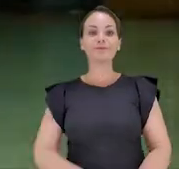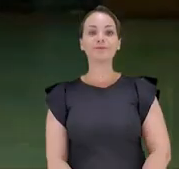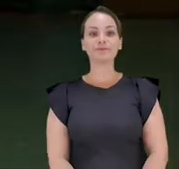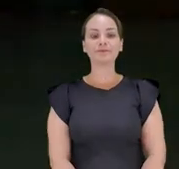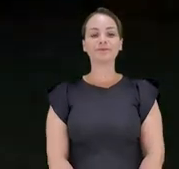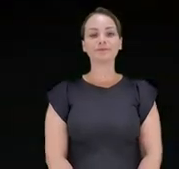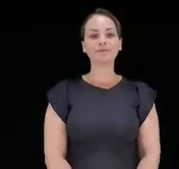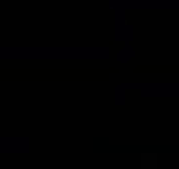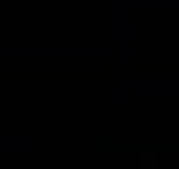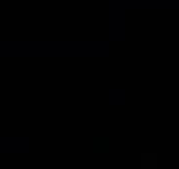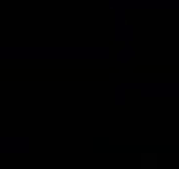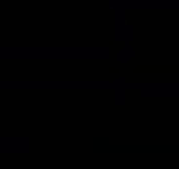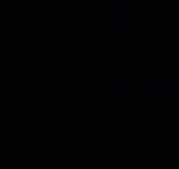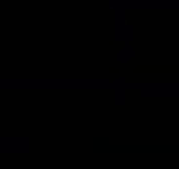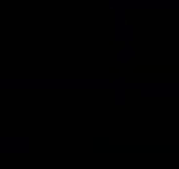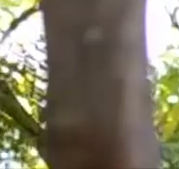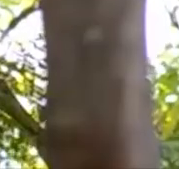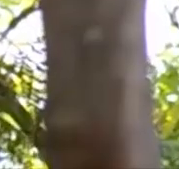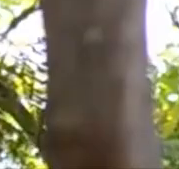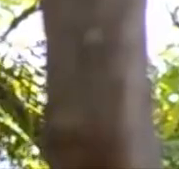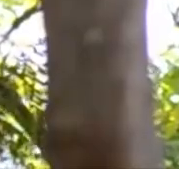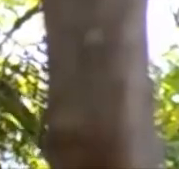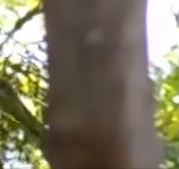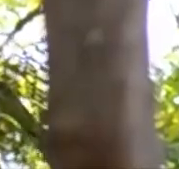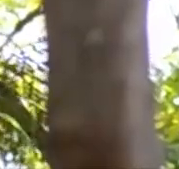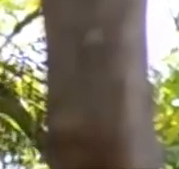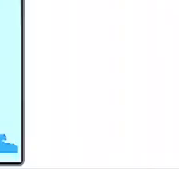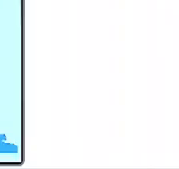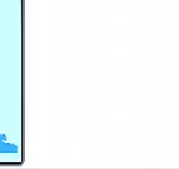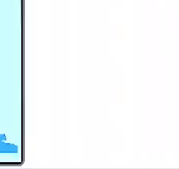Programa WASH vai começar. Ciência e Cultura, vamos brincar?